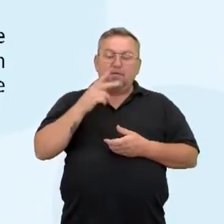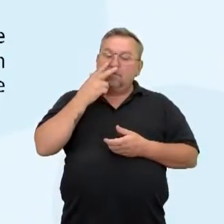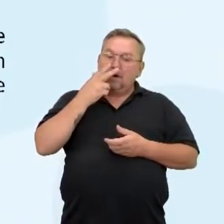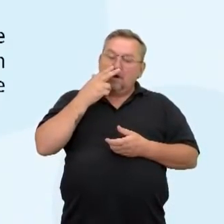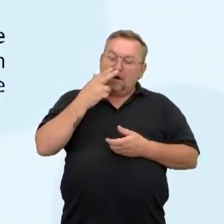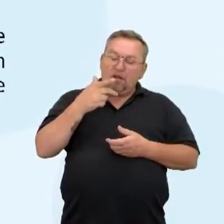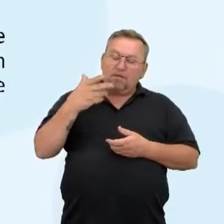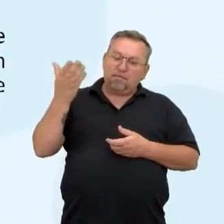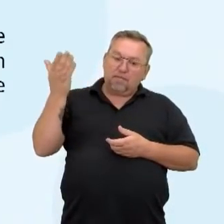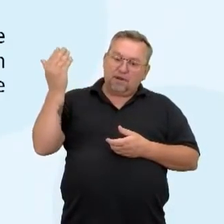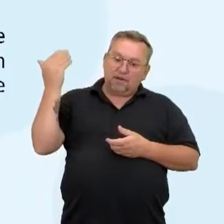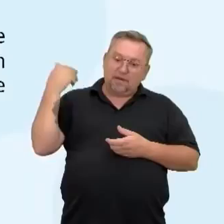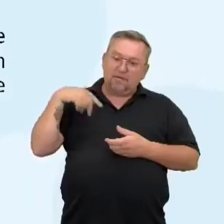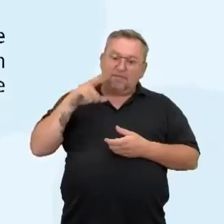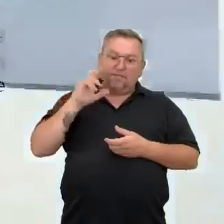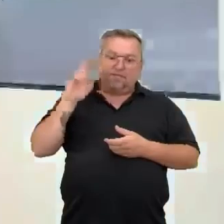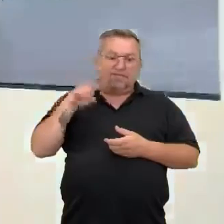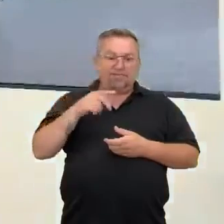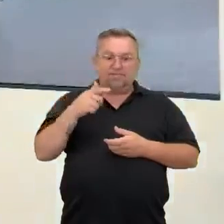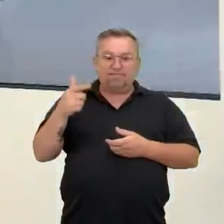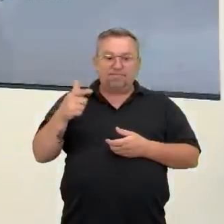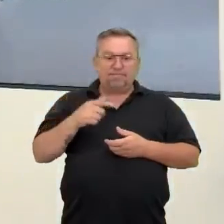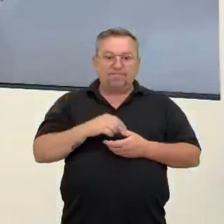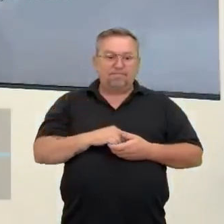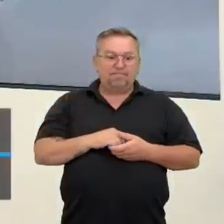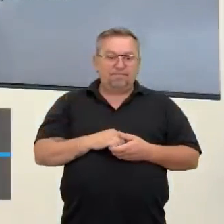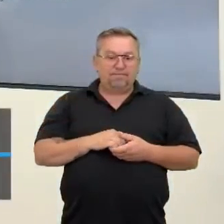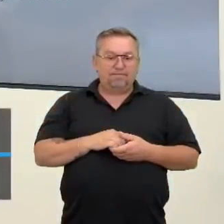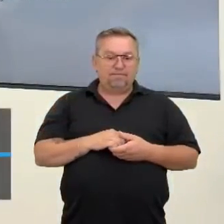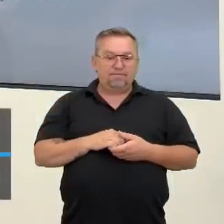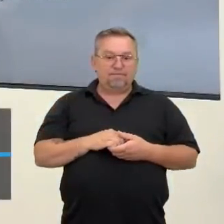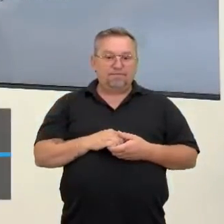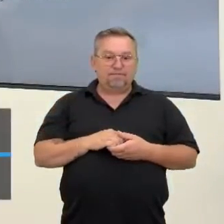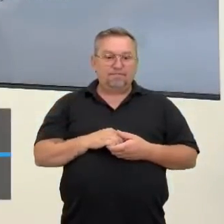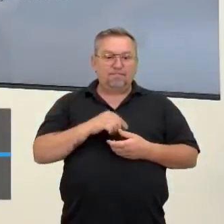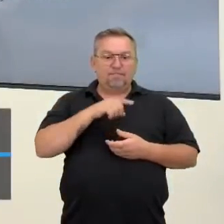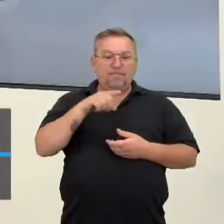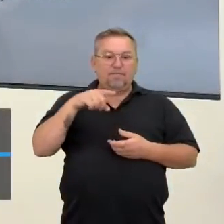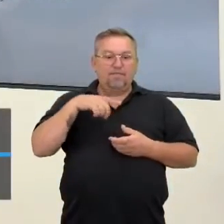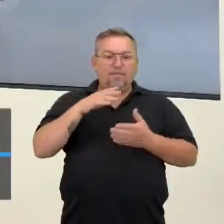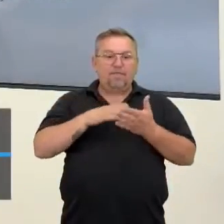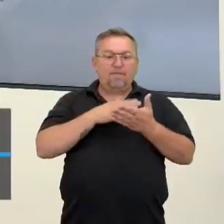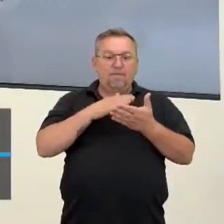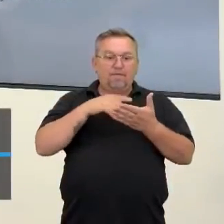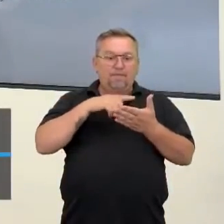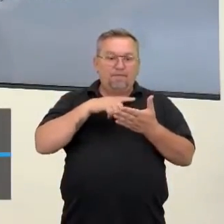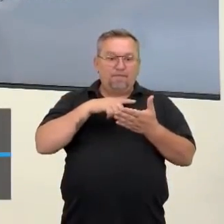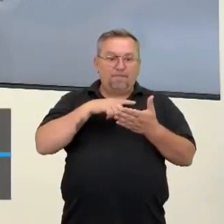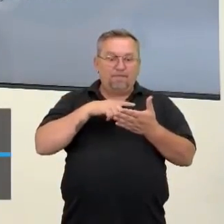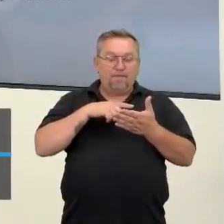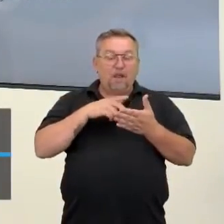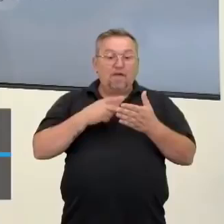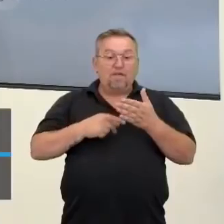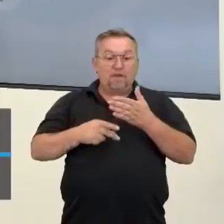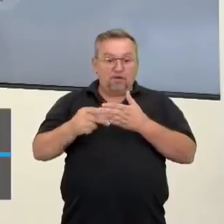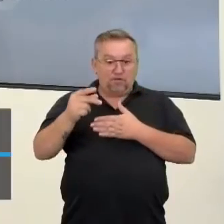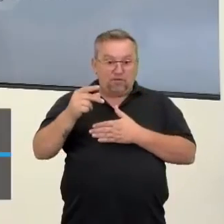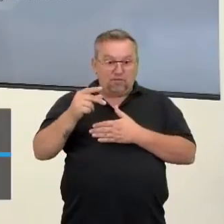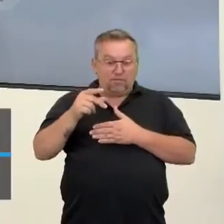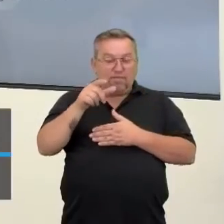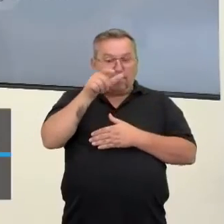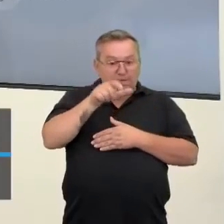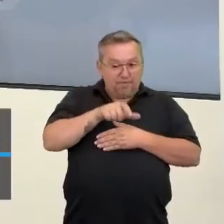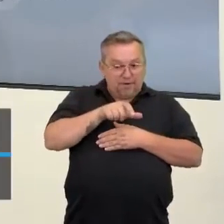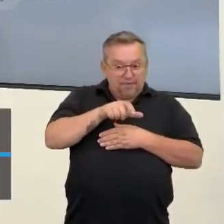no passado. Quando a gente vê lá na tabela de verbos, você no livro tem infinitivo, que é a primeira